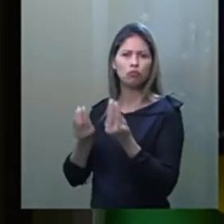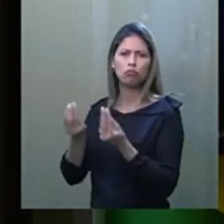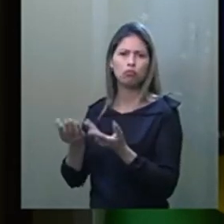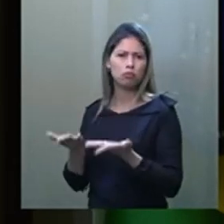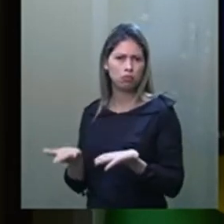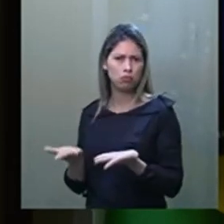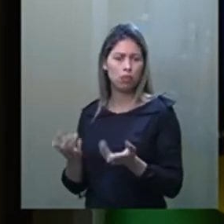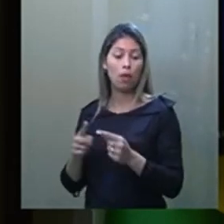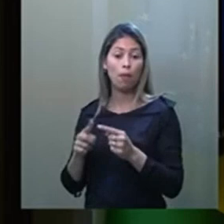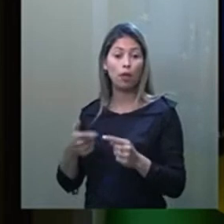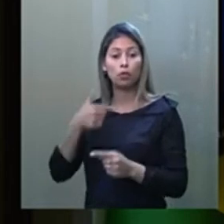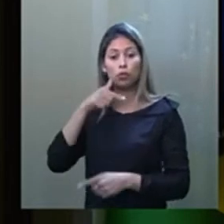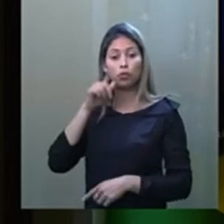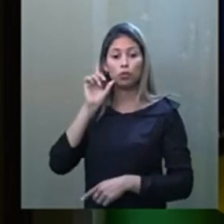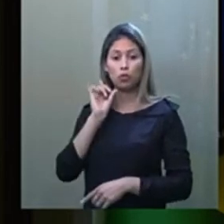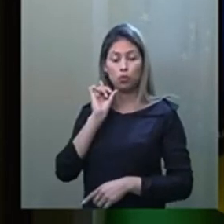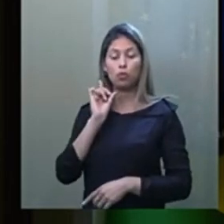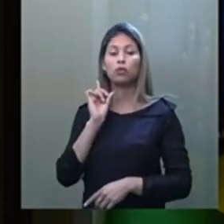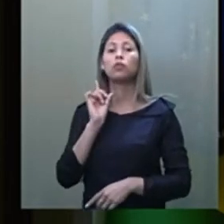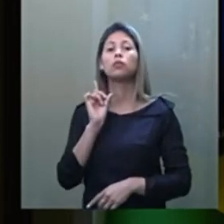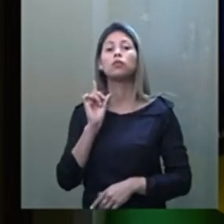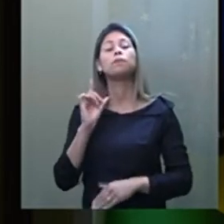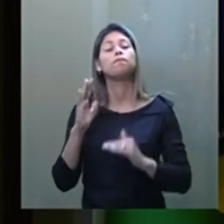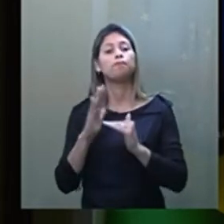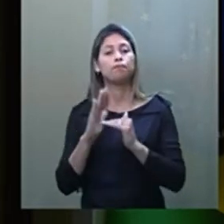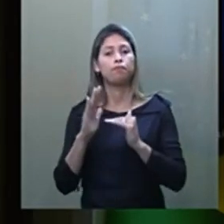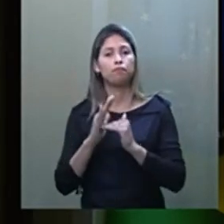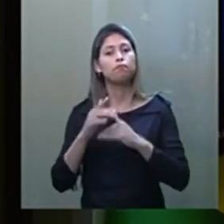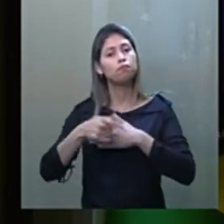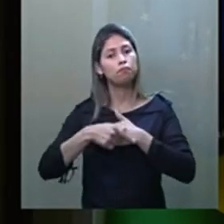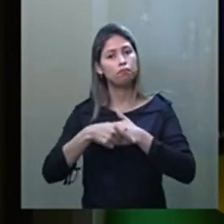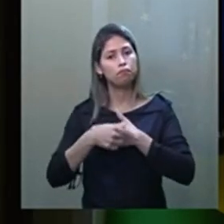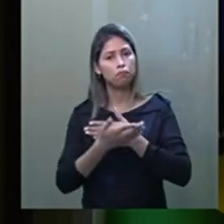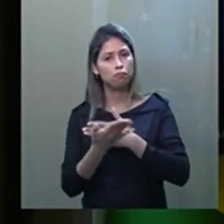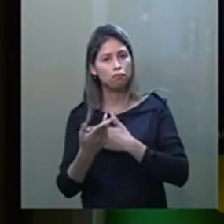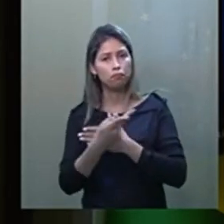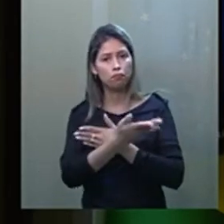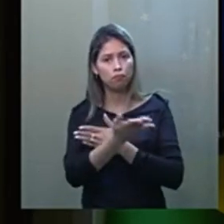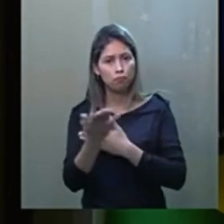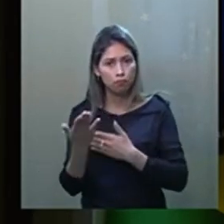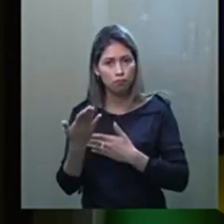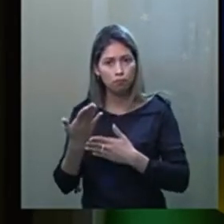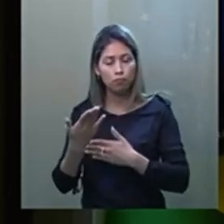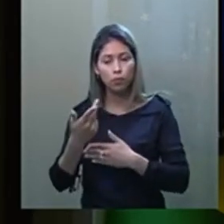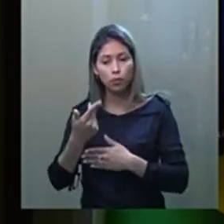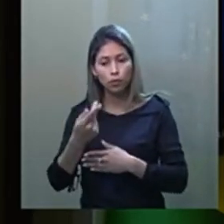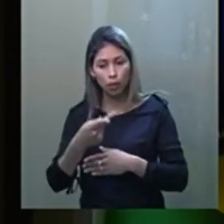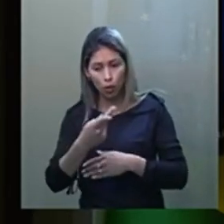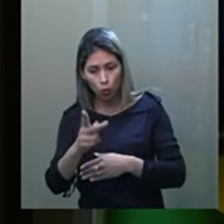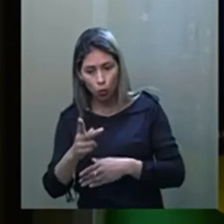Ontem o Senado cumpriu o seu papel. Nós colocamos aí na mesa, graças